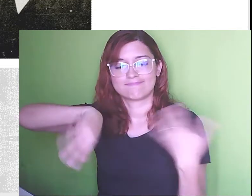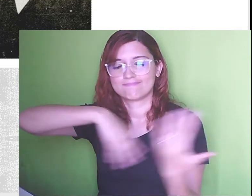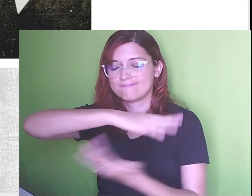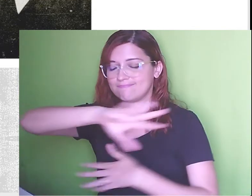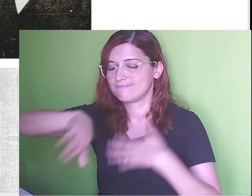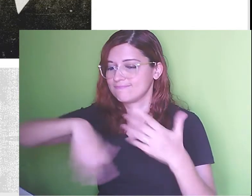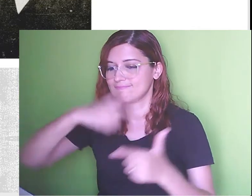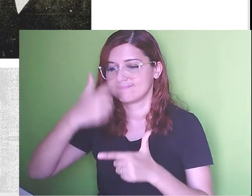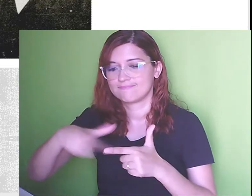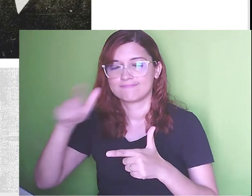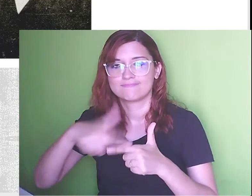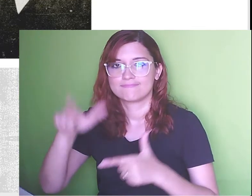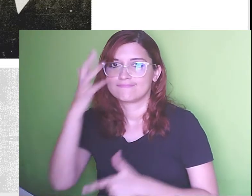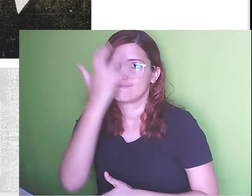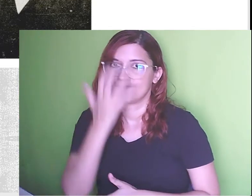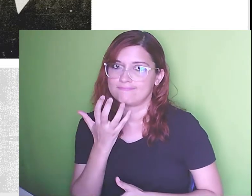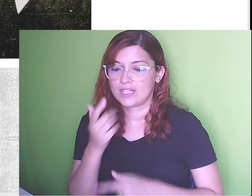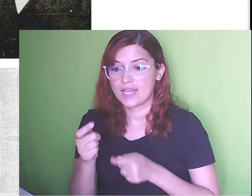Então,